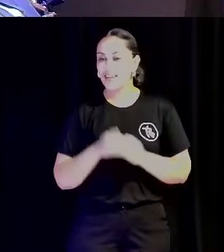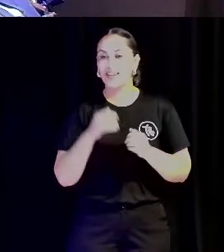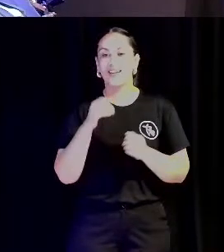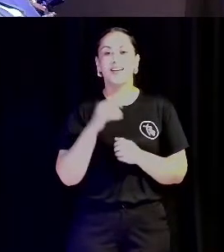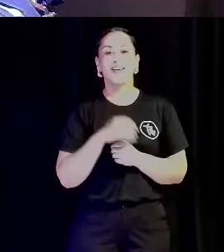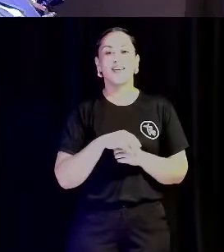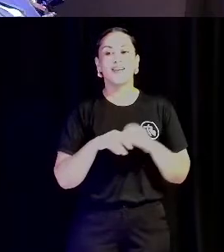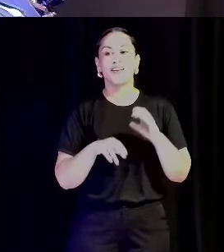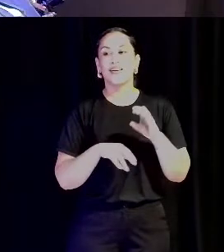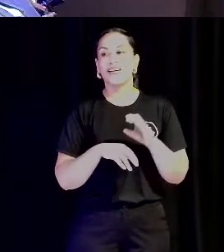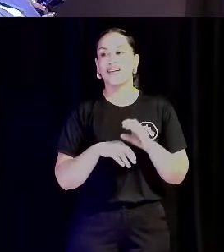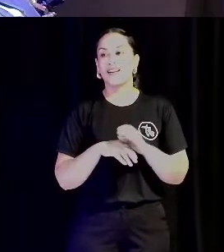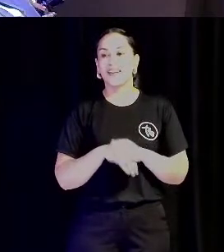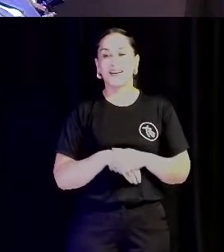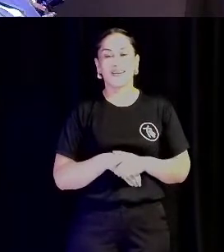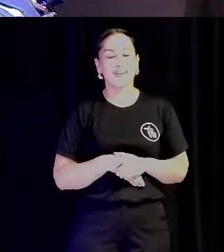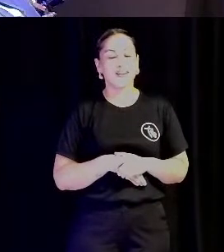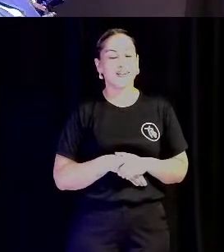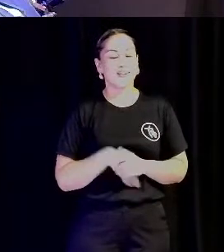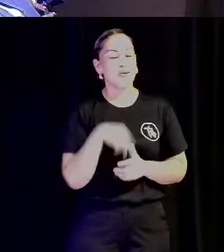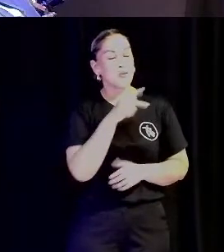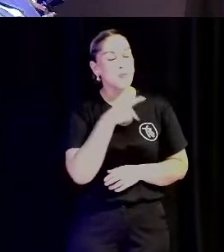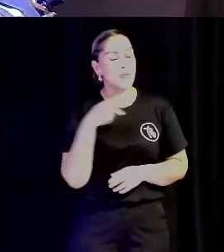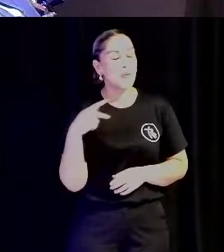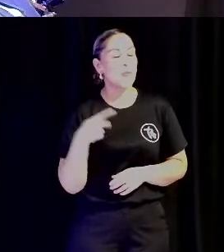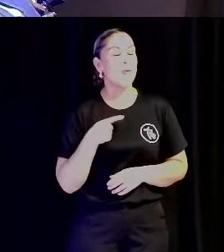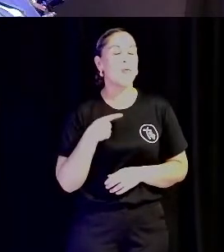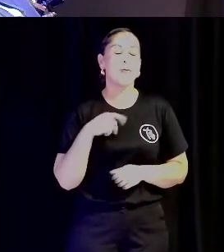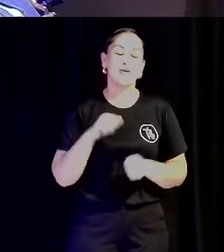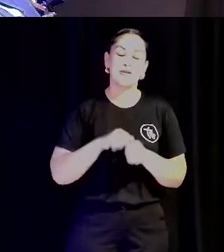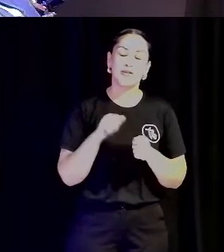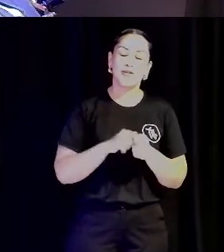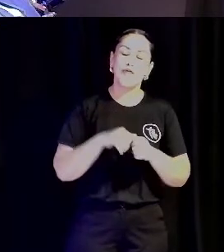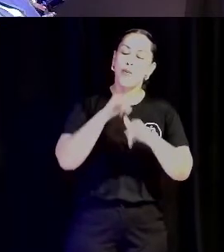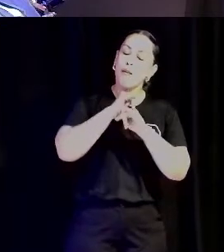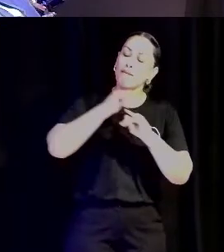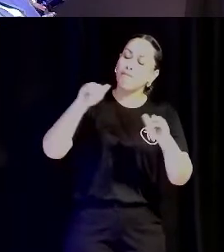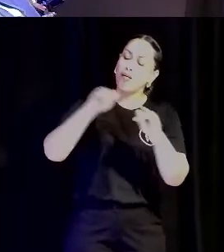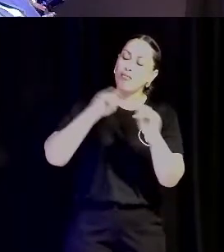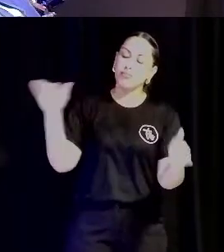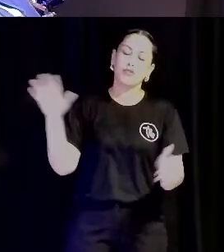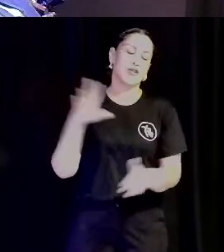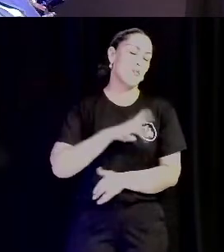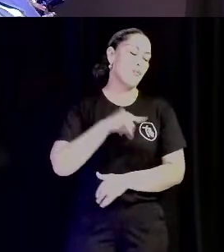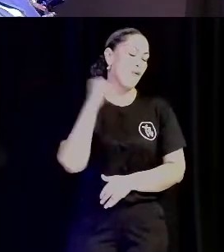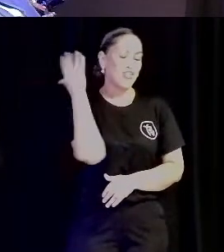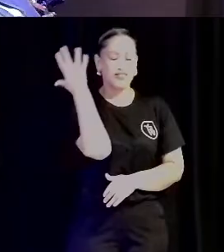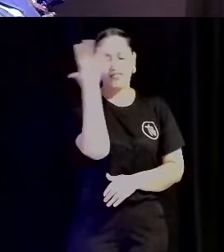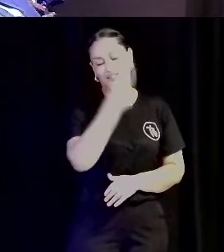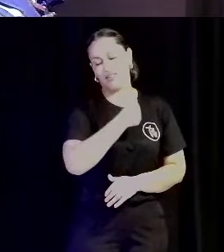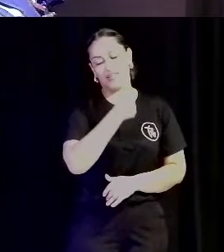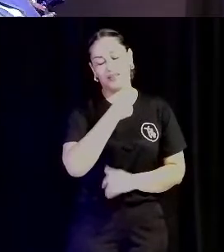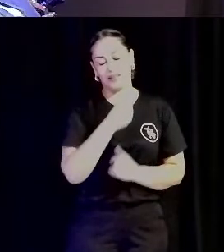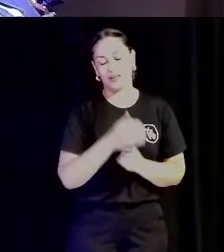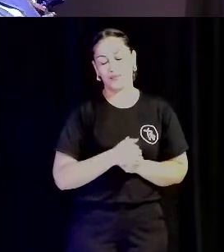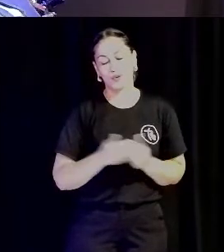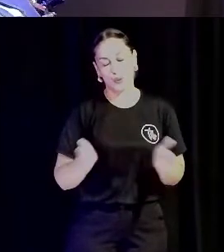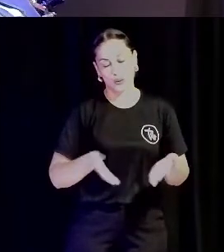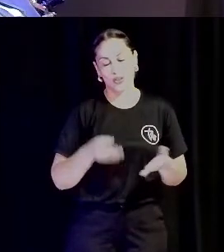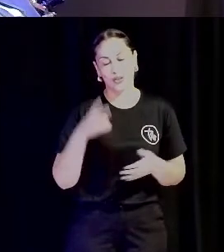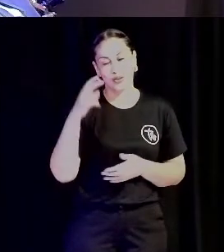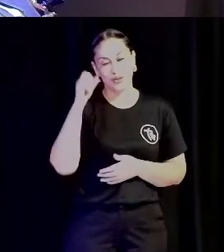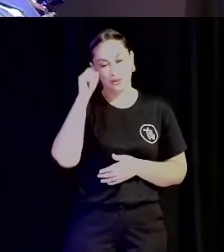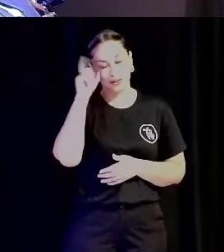né? Mas poderíamos repetir se fosse o caso, né? Que coisa linda